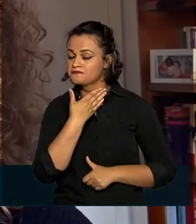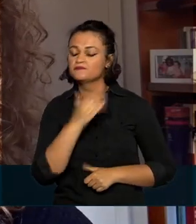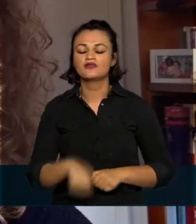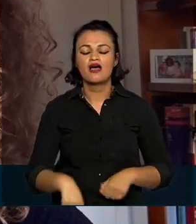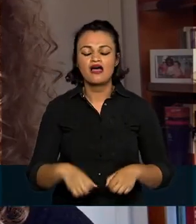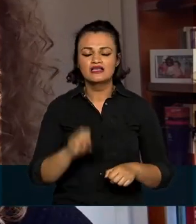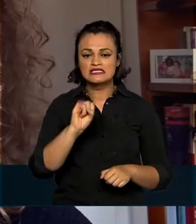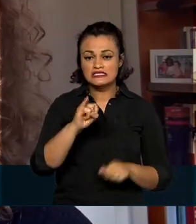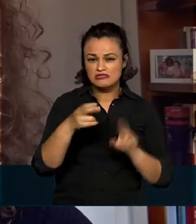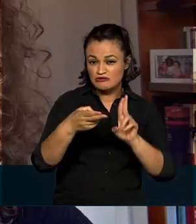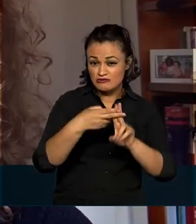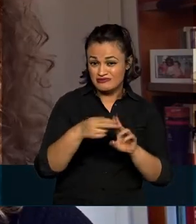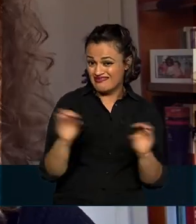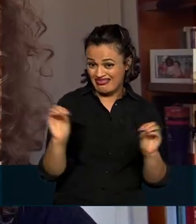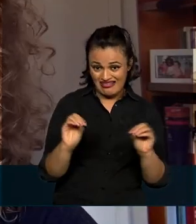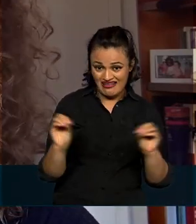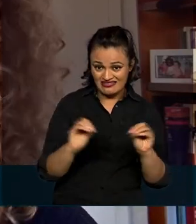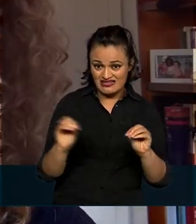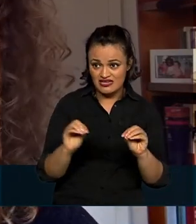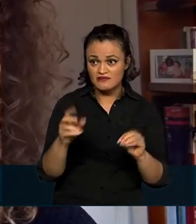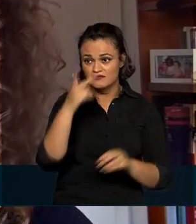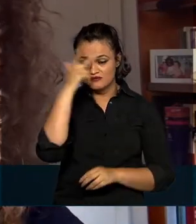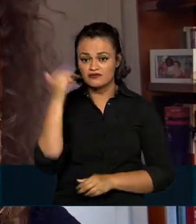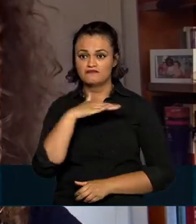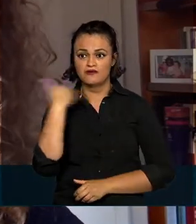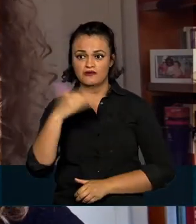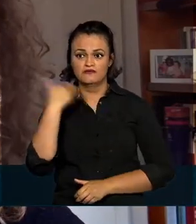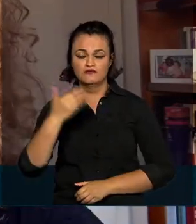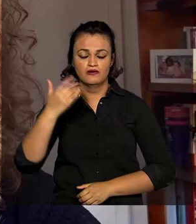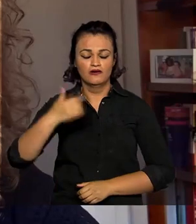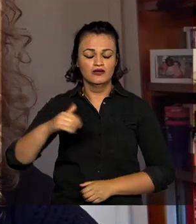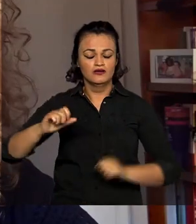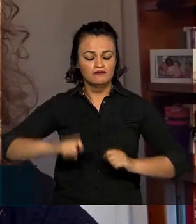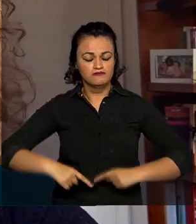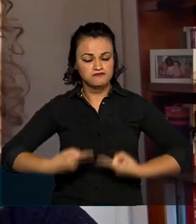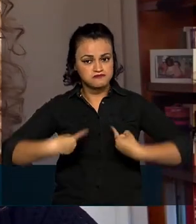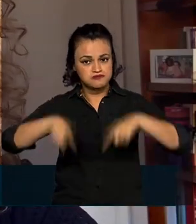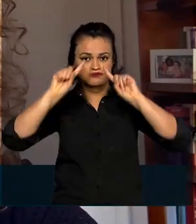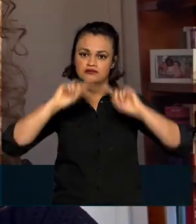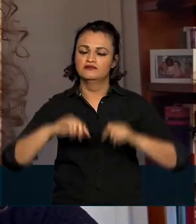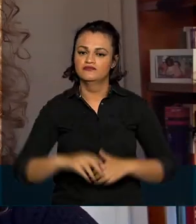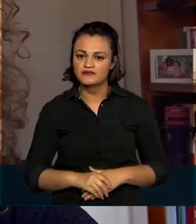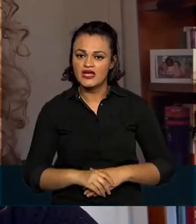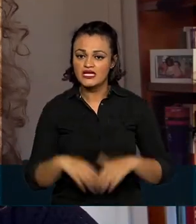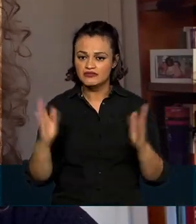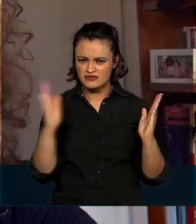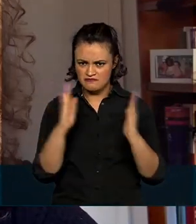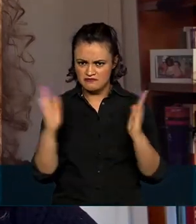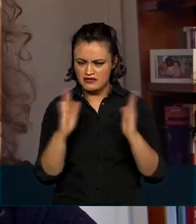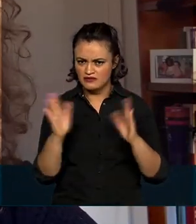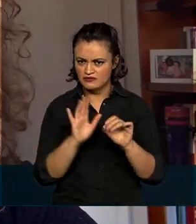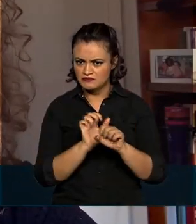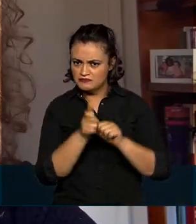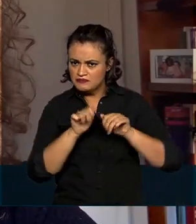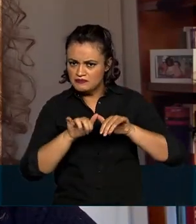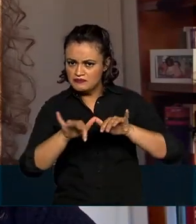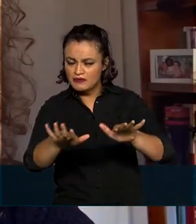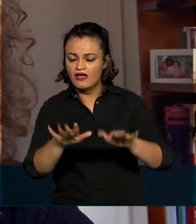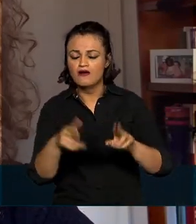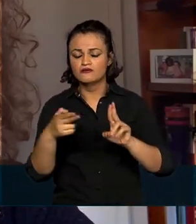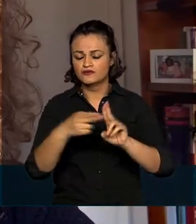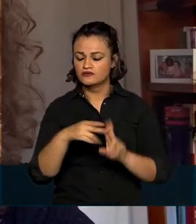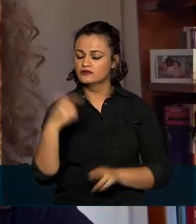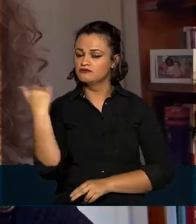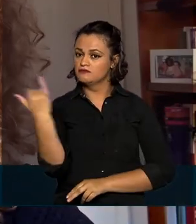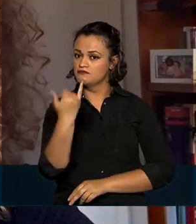hoje, a gente provavelmente estaria com o maior número de mortos do que a gente tem hoje. A importância nesse período da pandemia foi fundamental à existência do